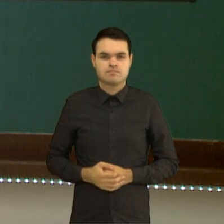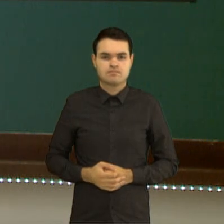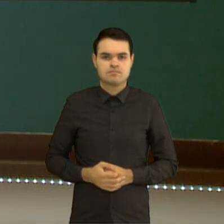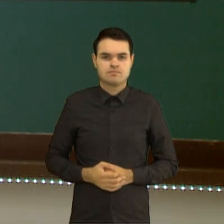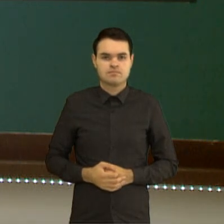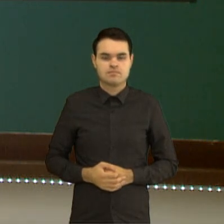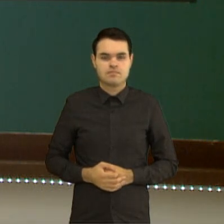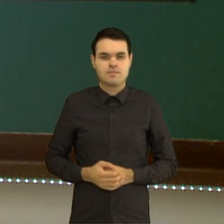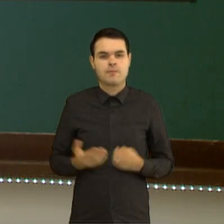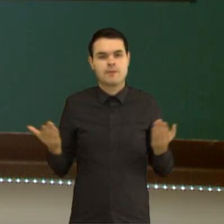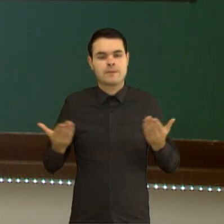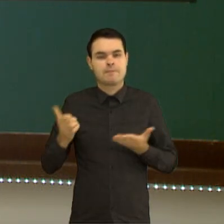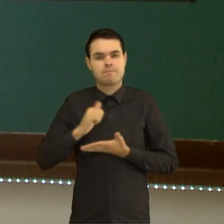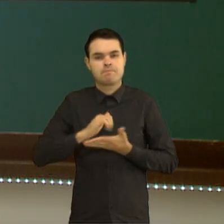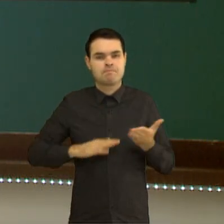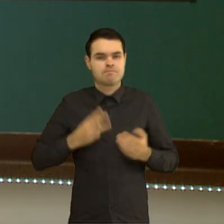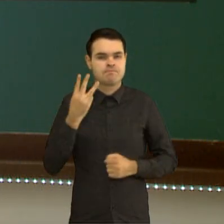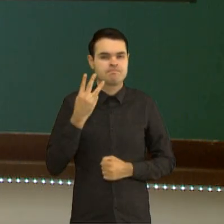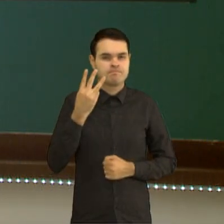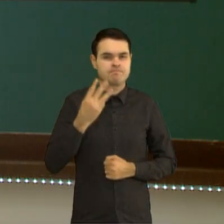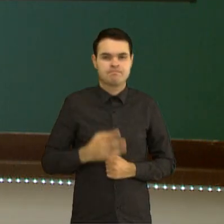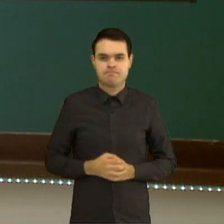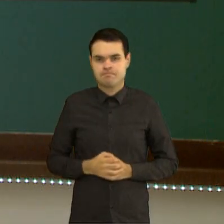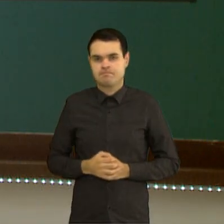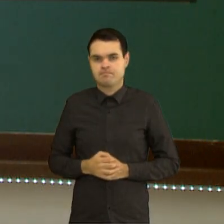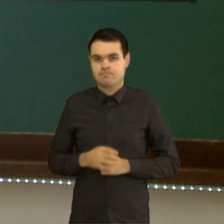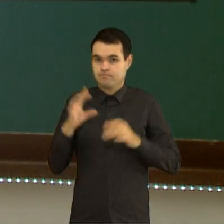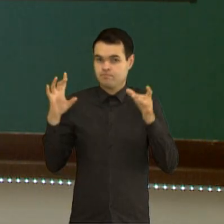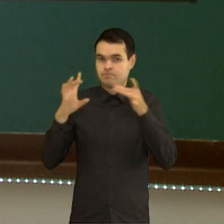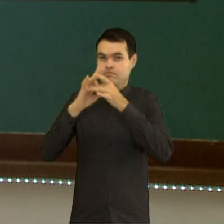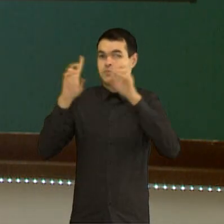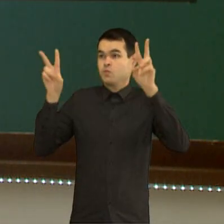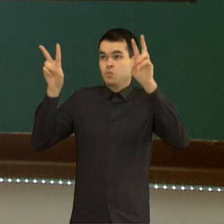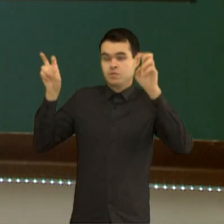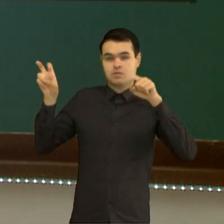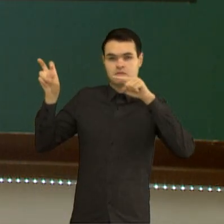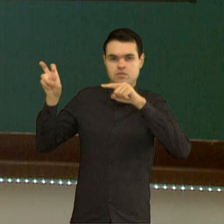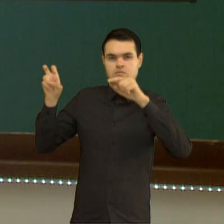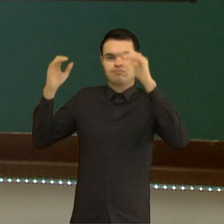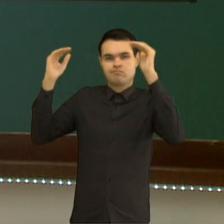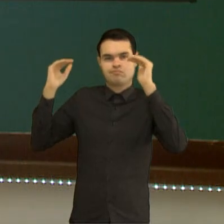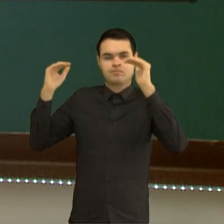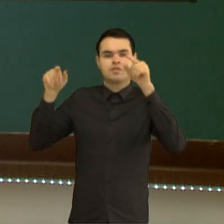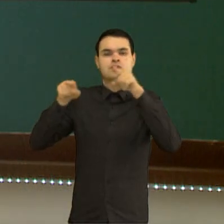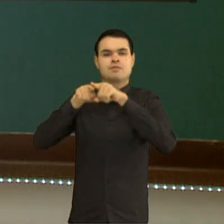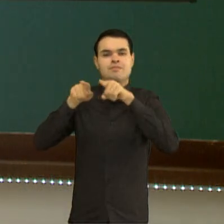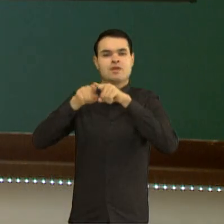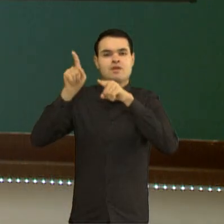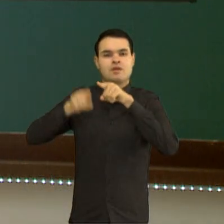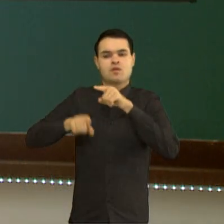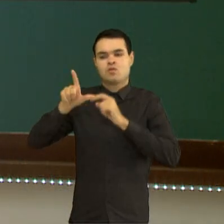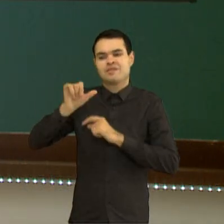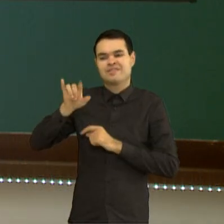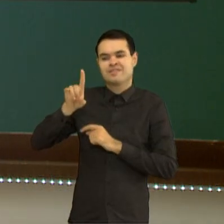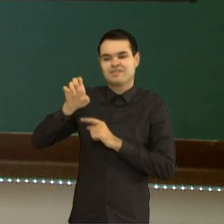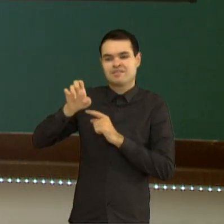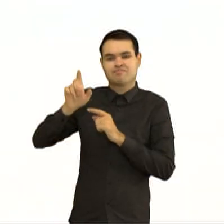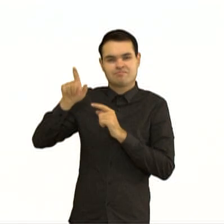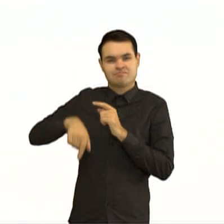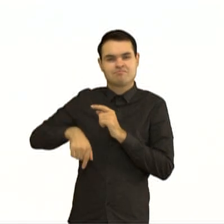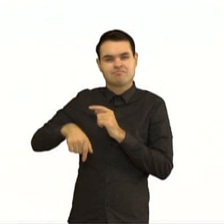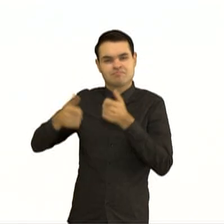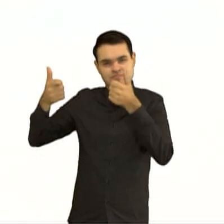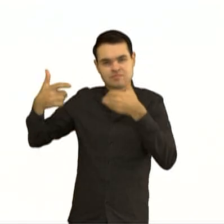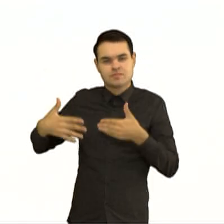vamos para a atividade 3. De acordo com o título, com o subtítulo e o lead da notícia,